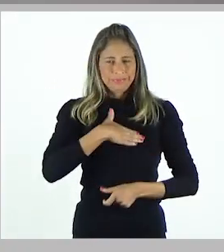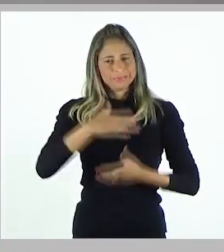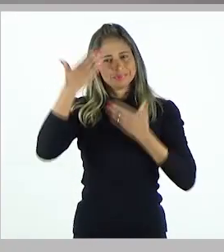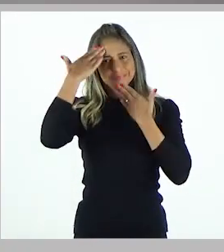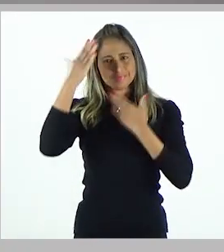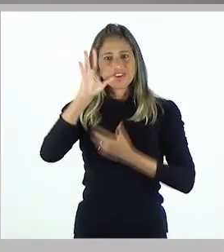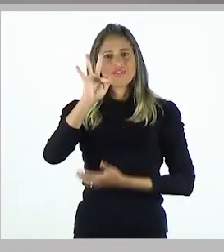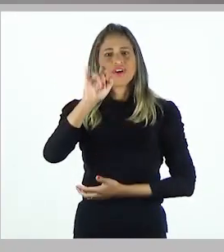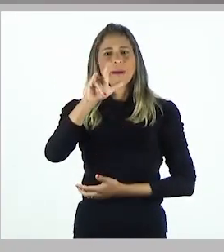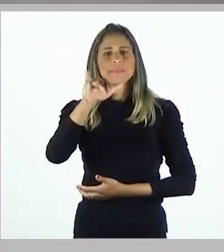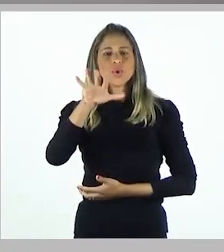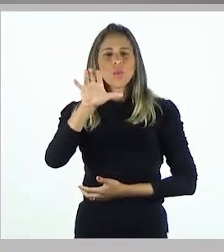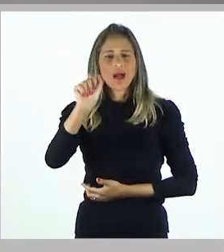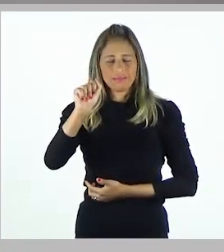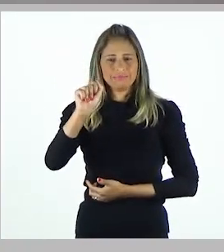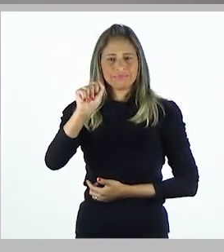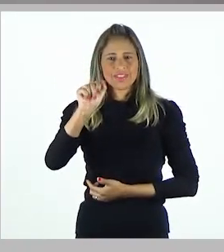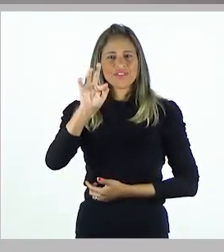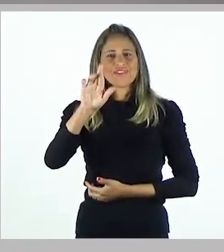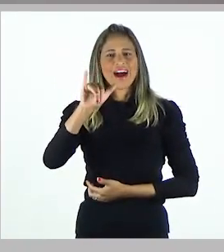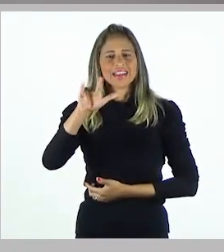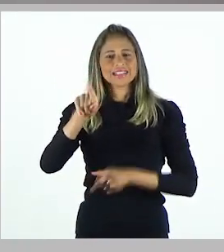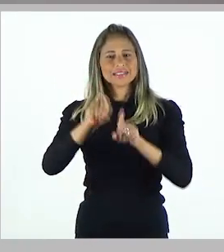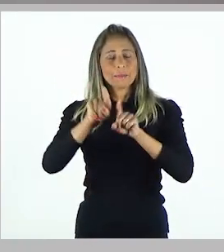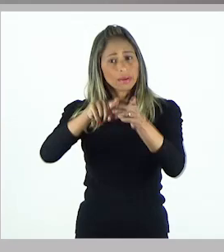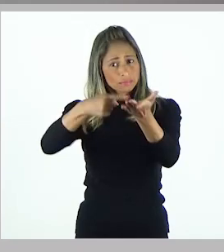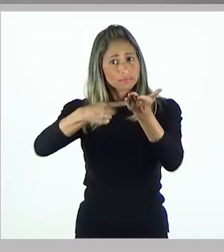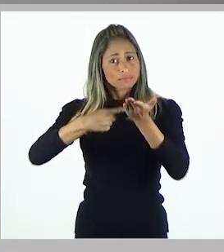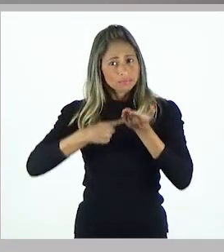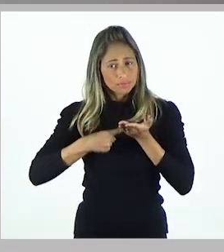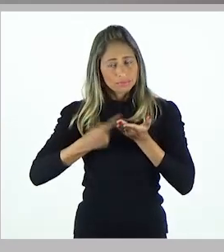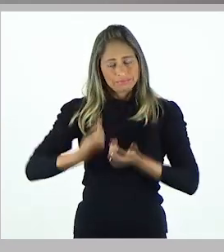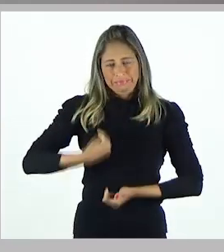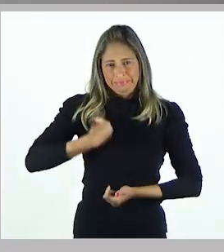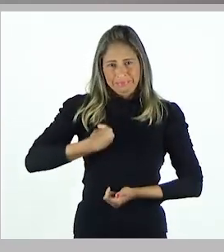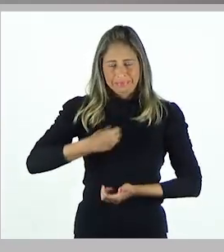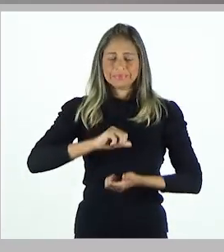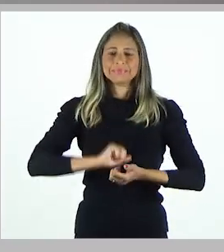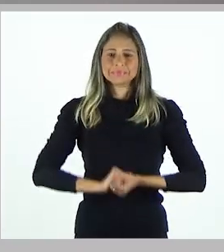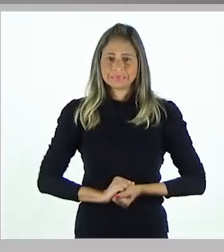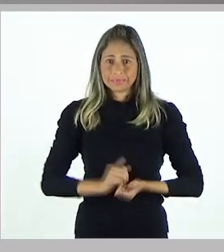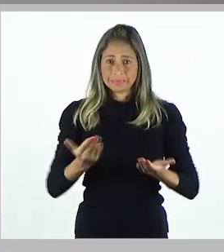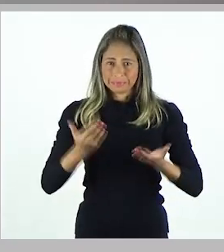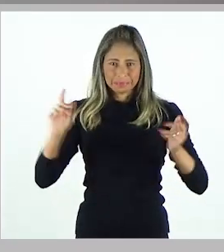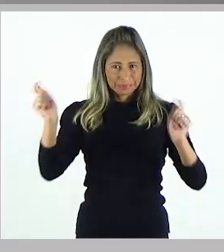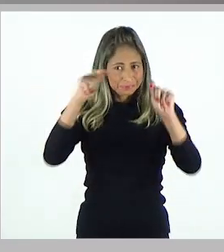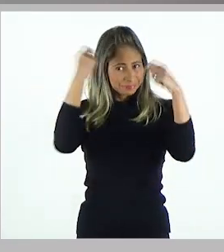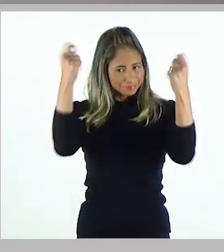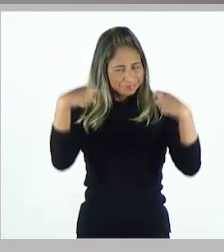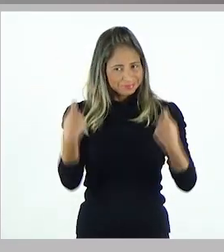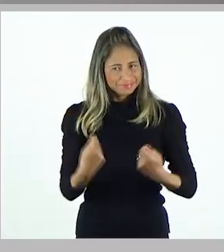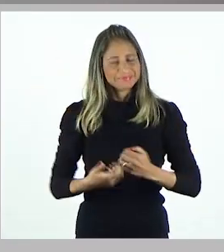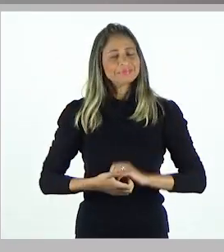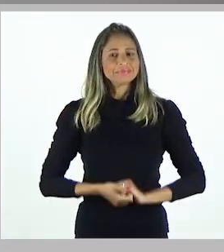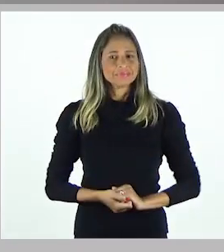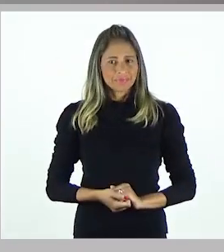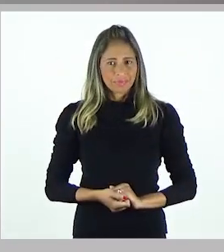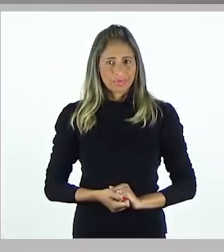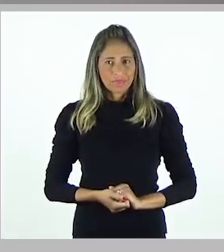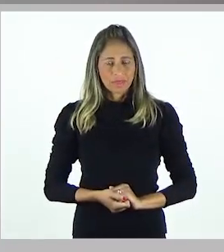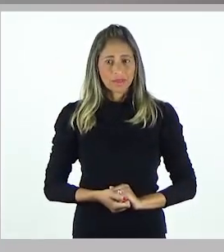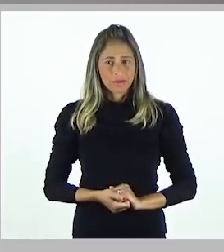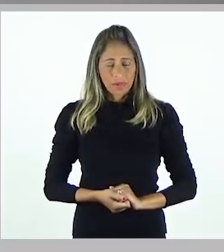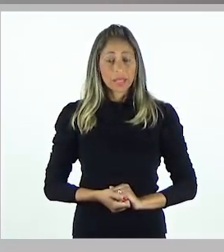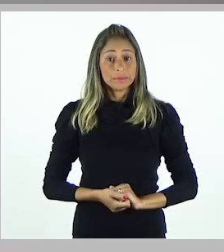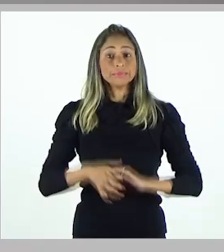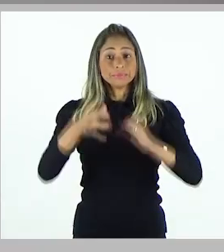gostaria de agradecer a Fabíola Farias, que mediou o convite para a nossa participação nesse evento.